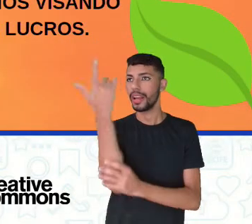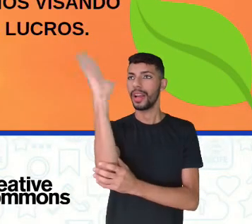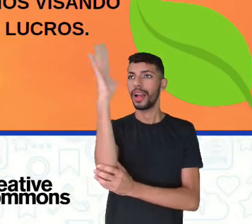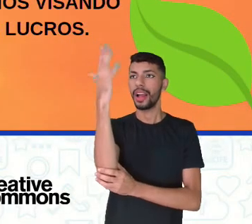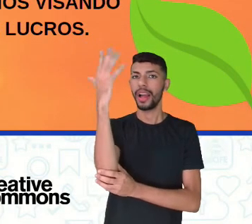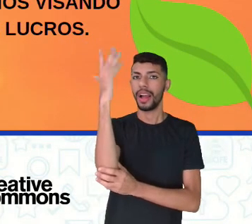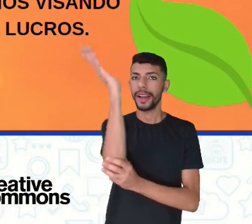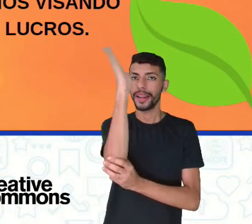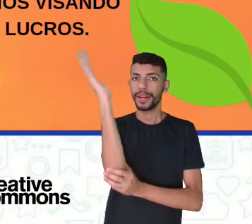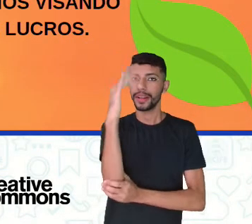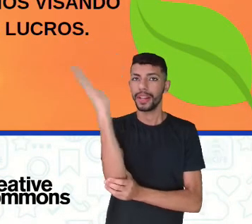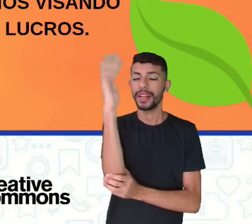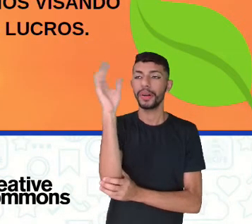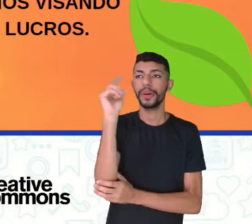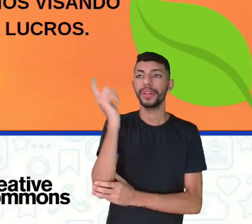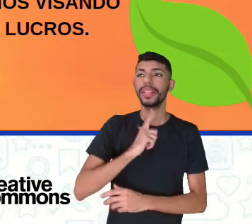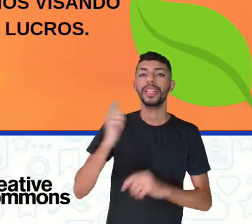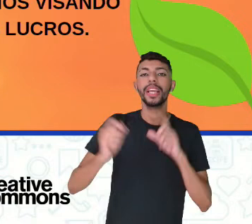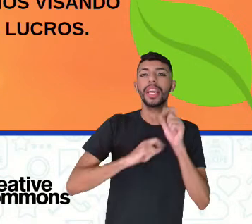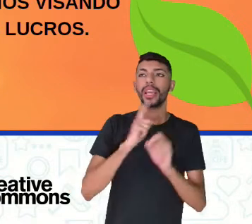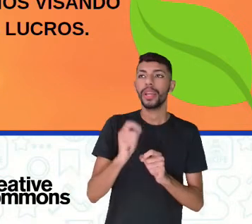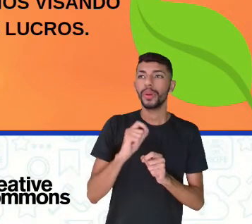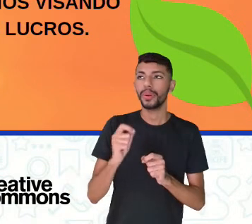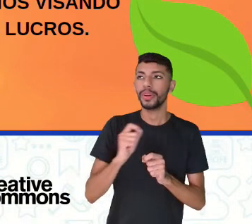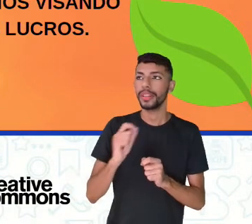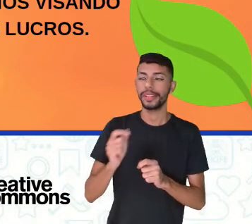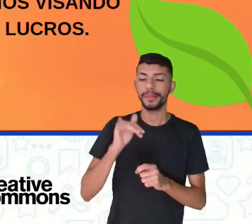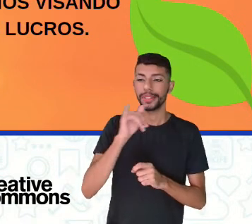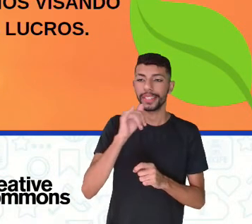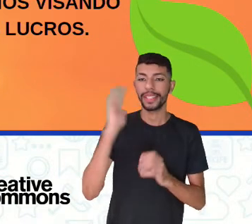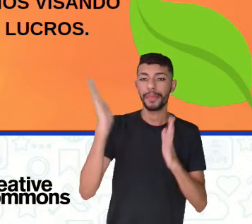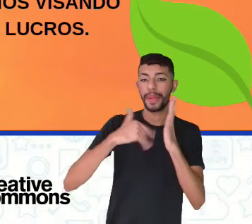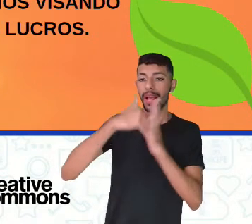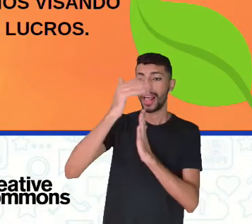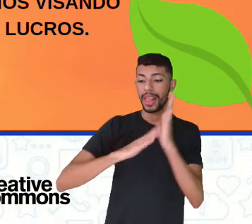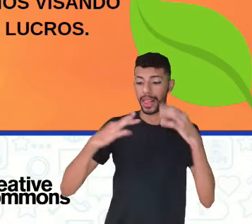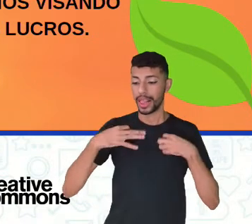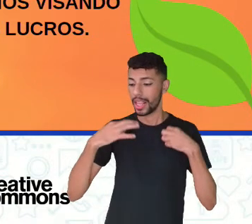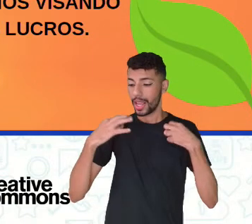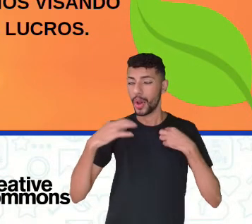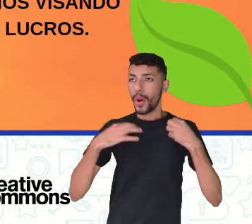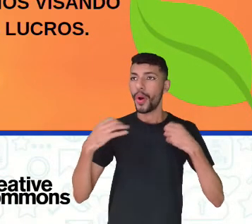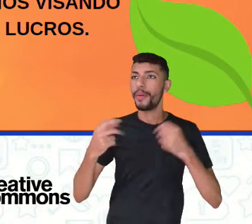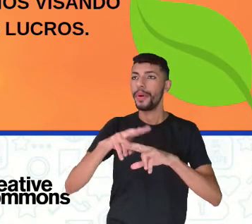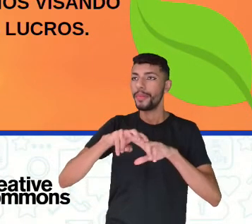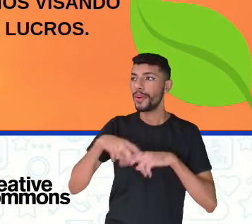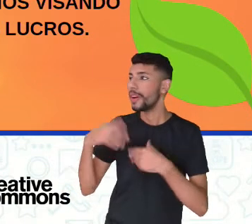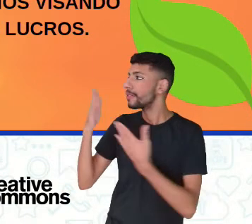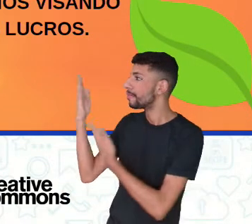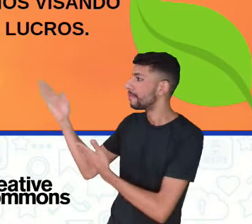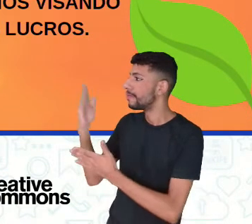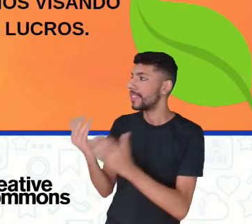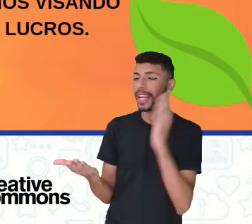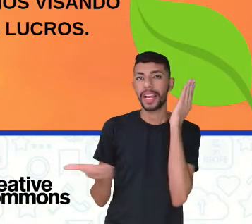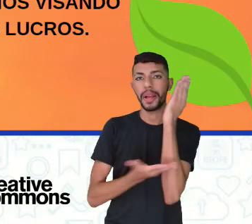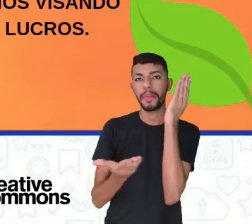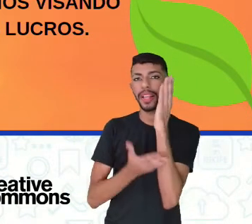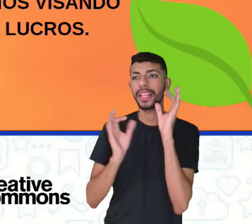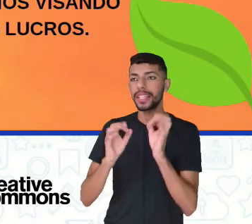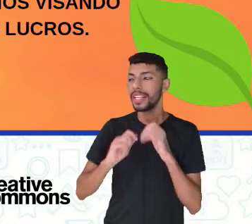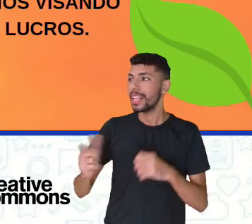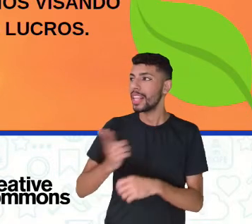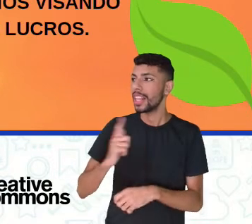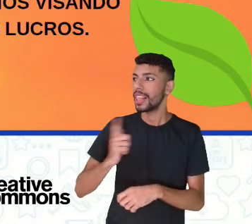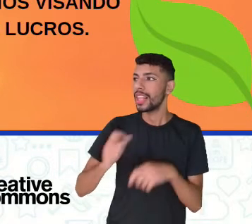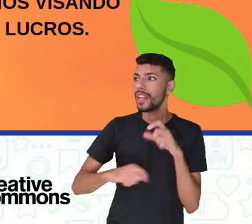Um tingimento de tecidos através do quê? Provenientes desta madeira que acabou tendo